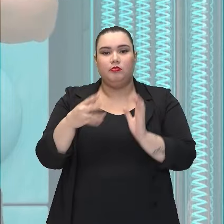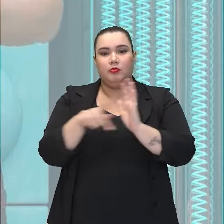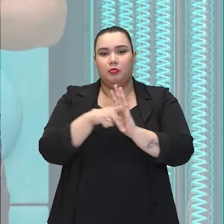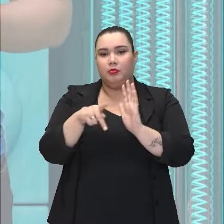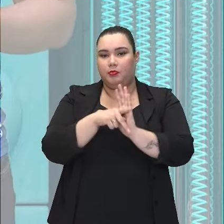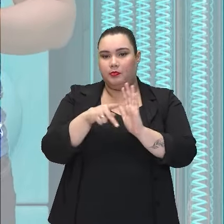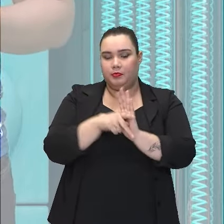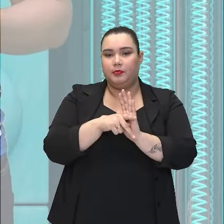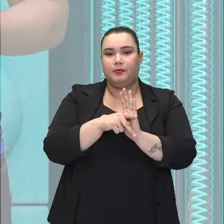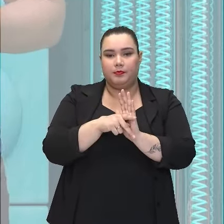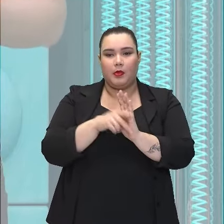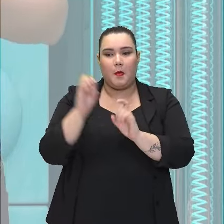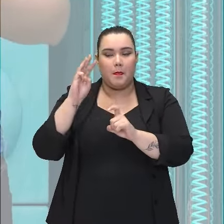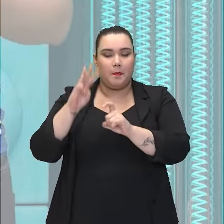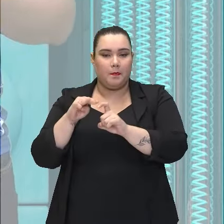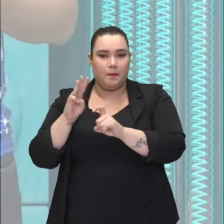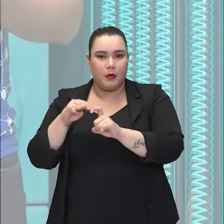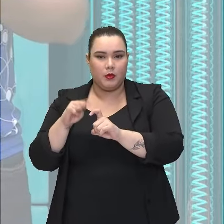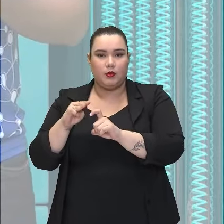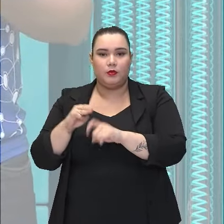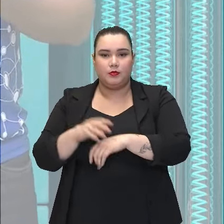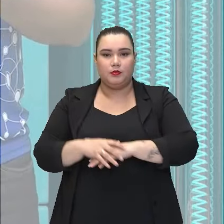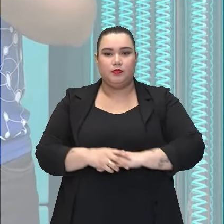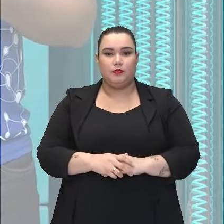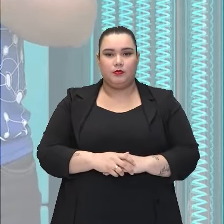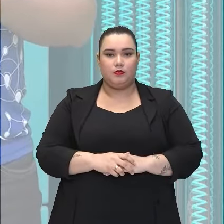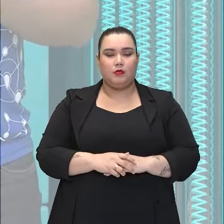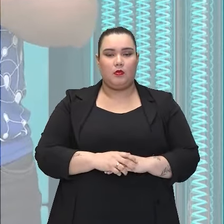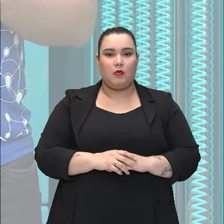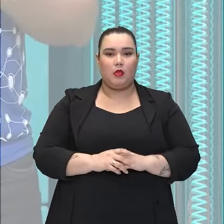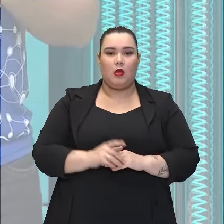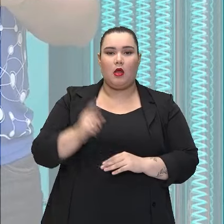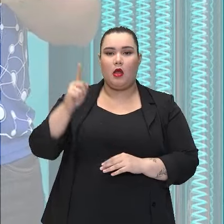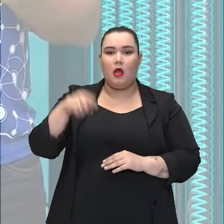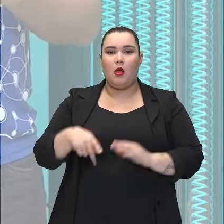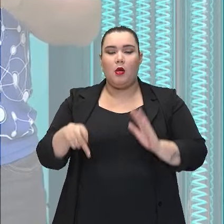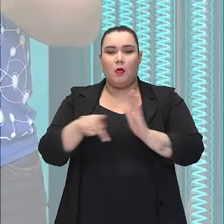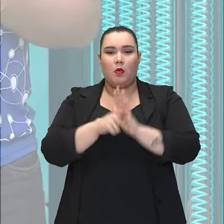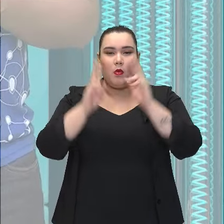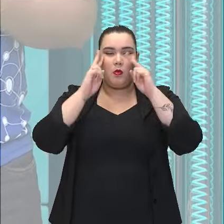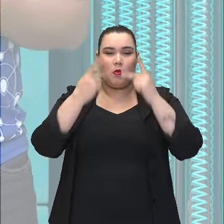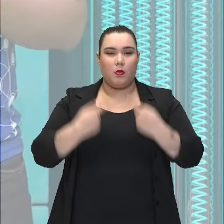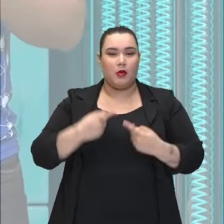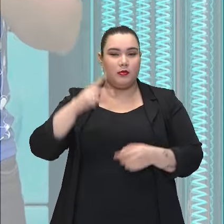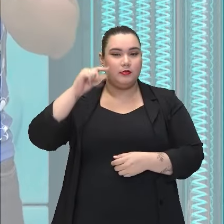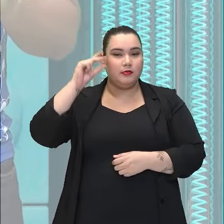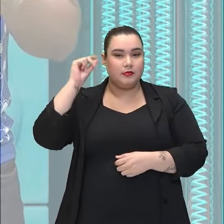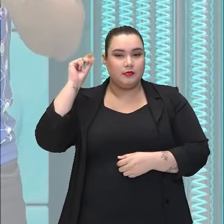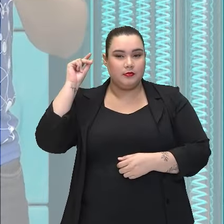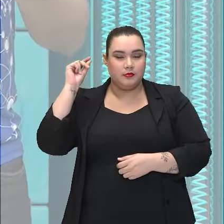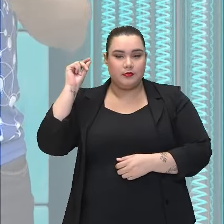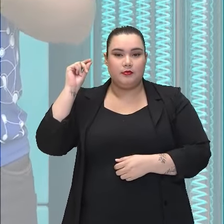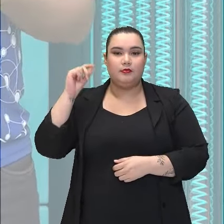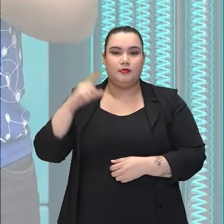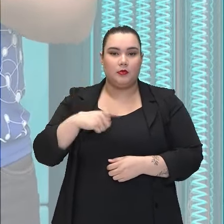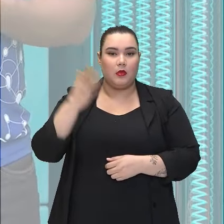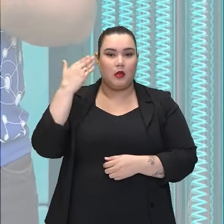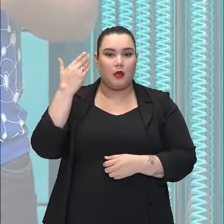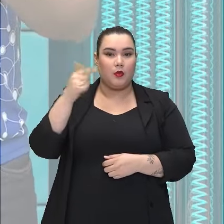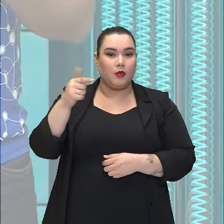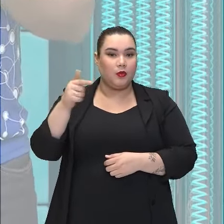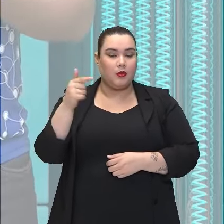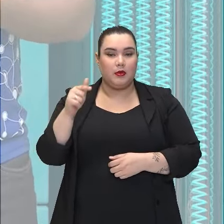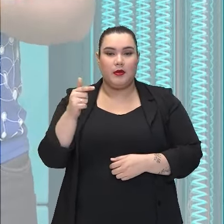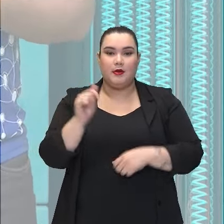elemento fantasioso. Isso daí era o que saciava a sede do ser humano há muito tempo atrás, quando ainda não existia um